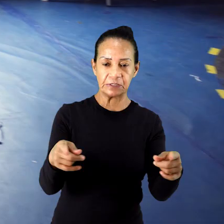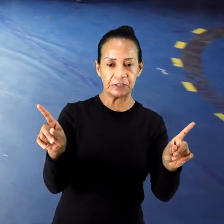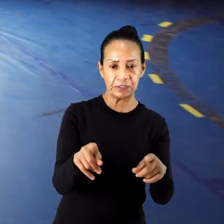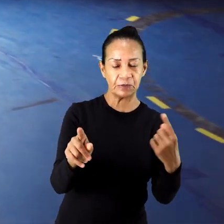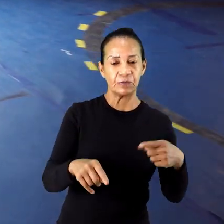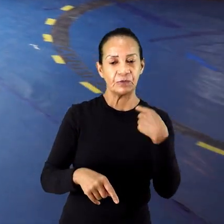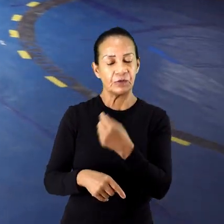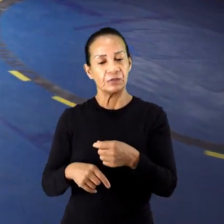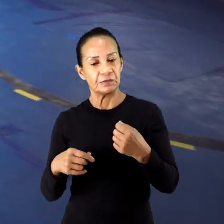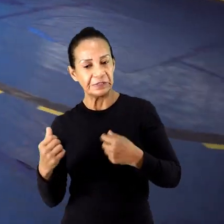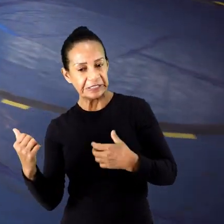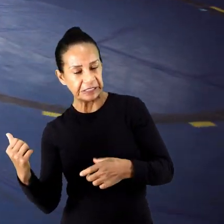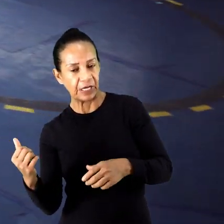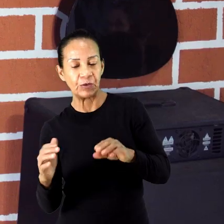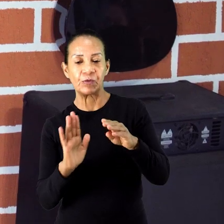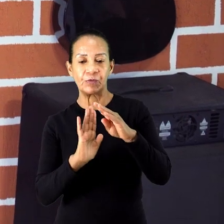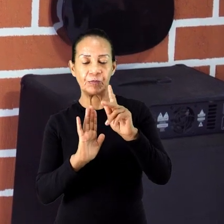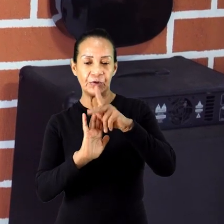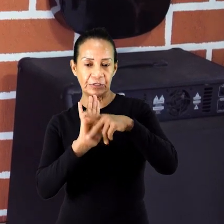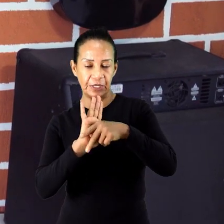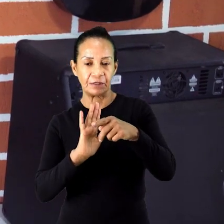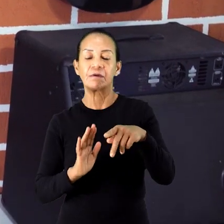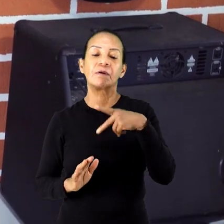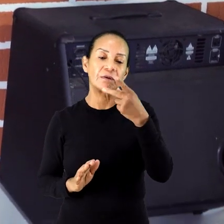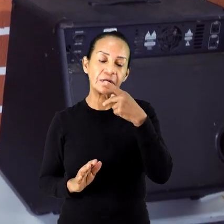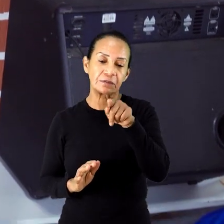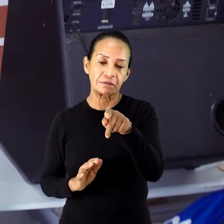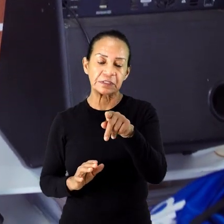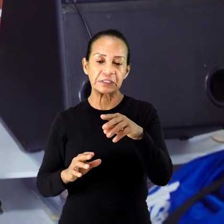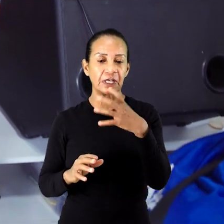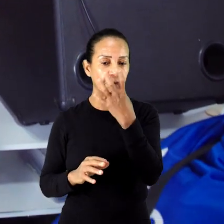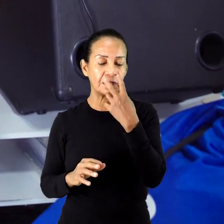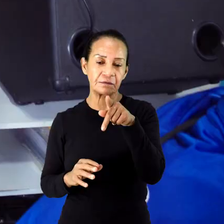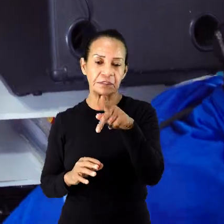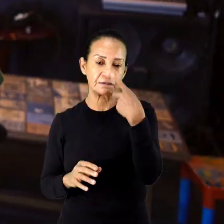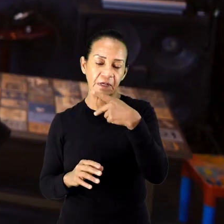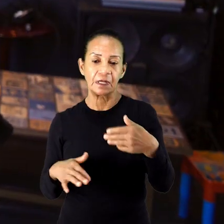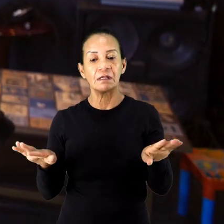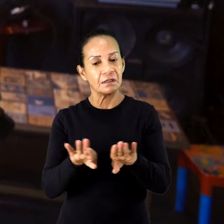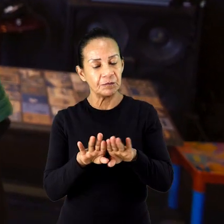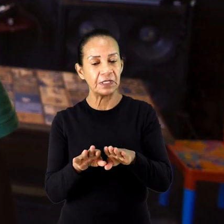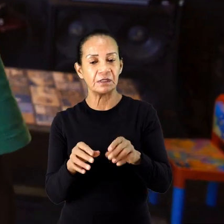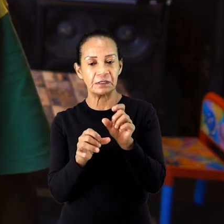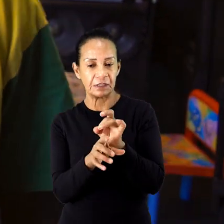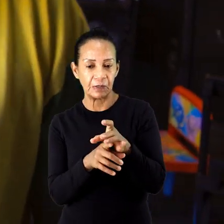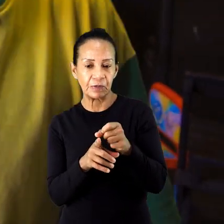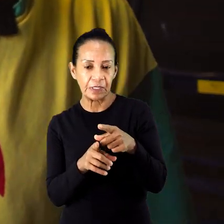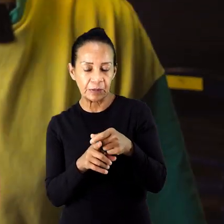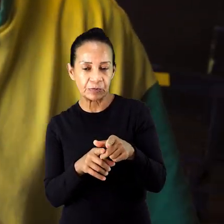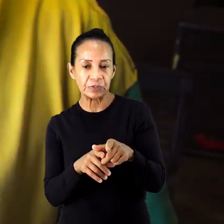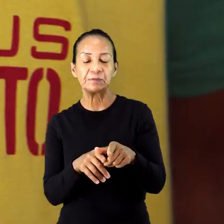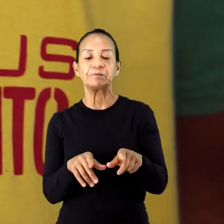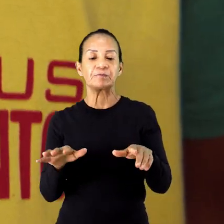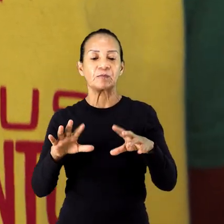nossa musicalização, os nossos ensaios, o projeto Eu Canto, Você Fala e o ensaio geral. A gente também faz locação para videoclipe,